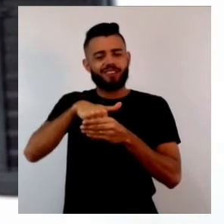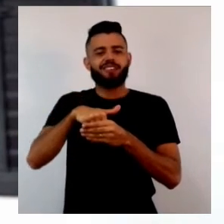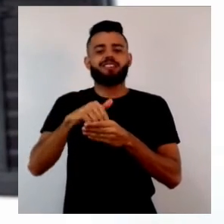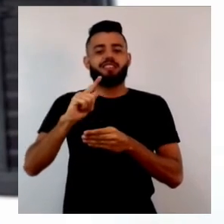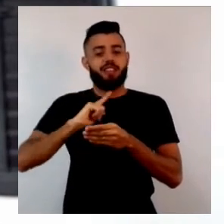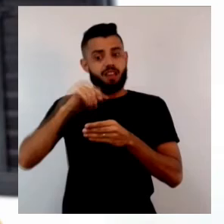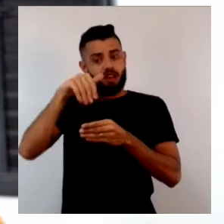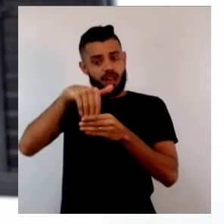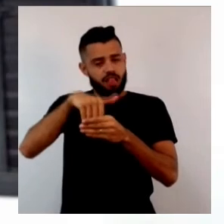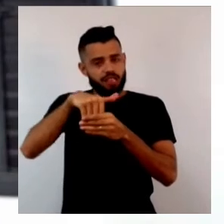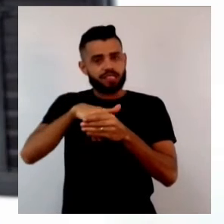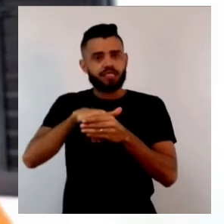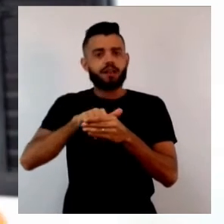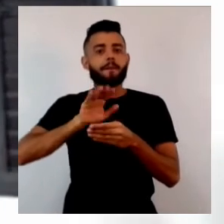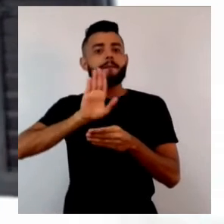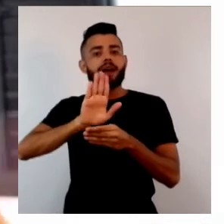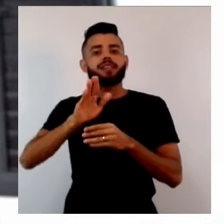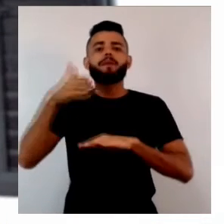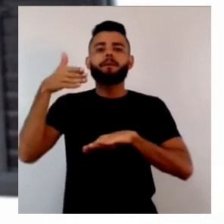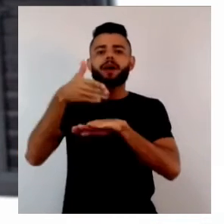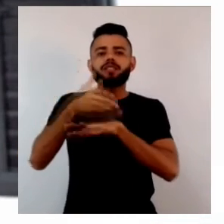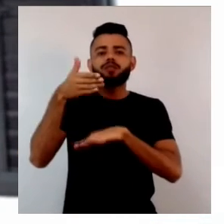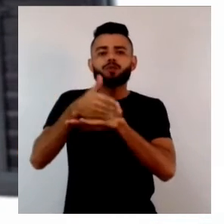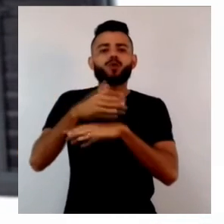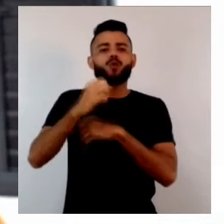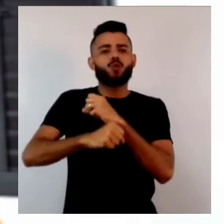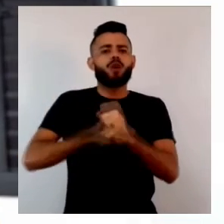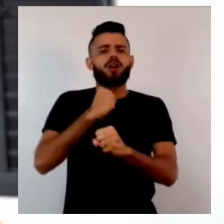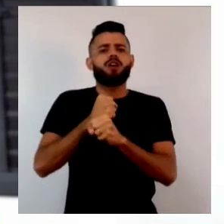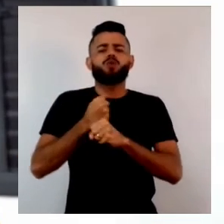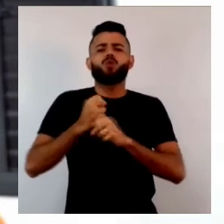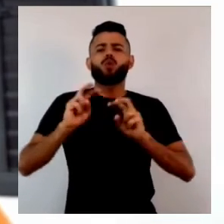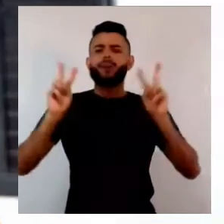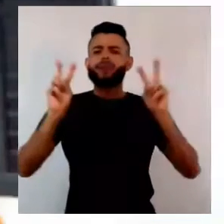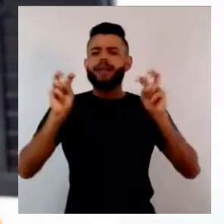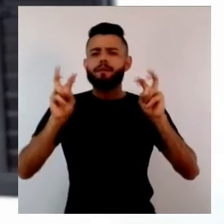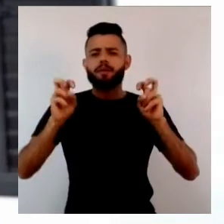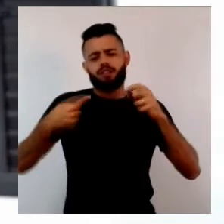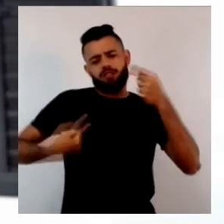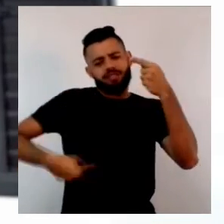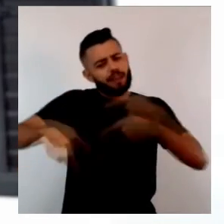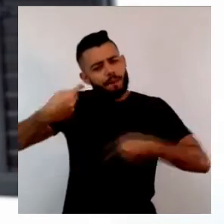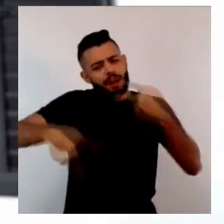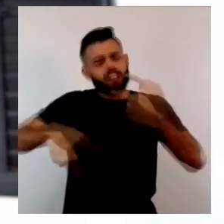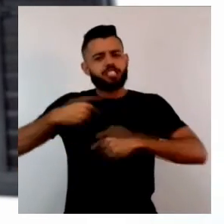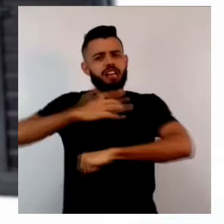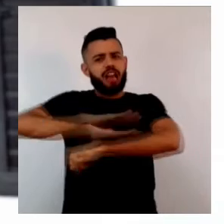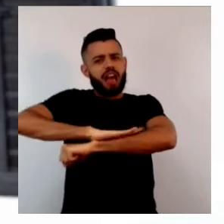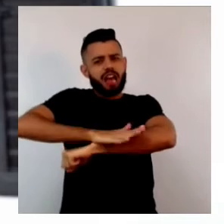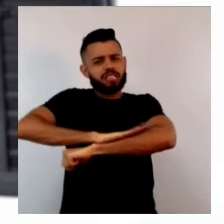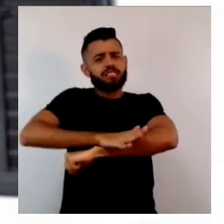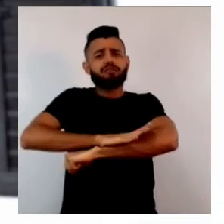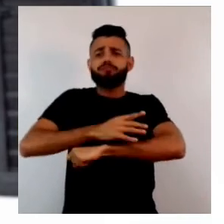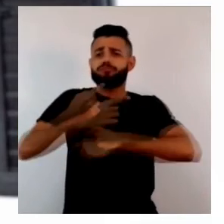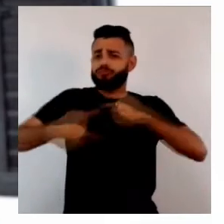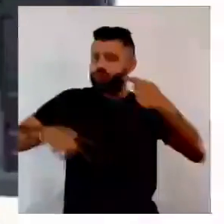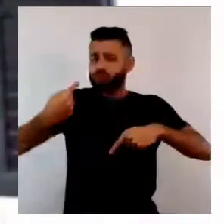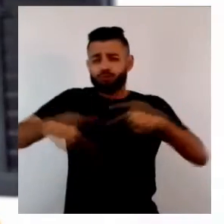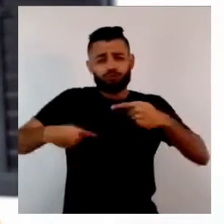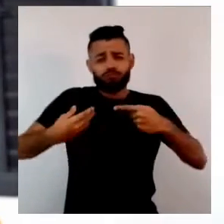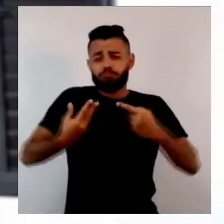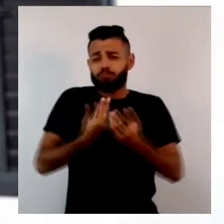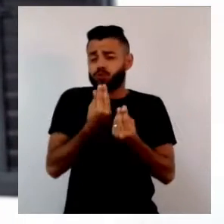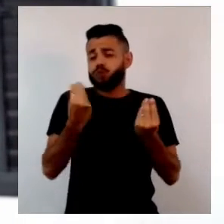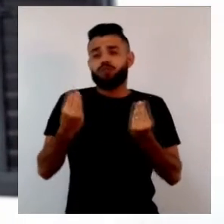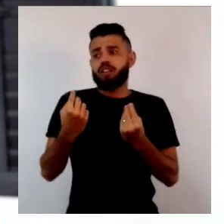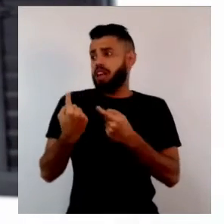participou de um ano em que o debate racial nunca foi tão discutido quanto qualquer outro momento da história brasileira. A gente